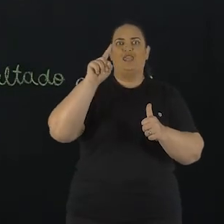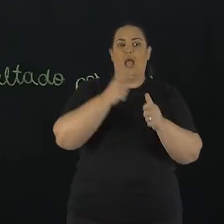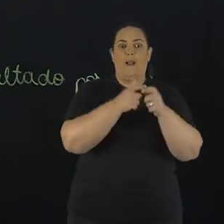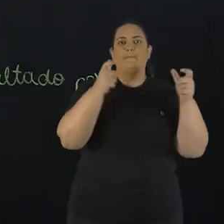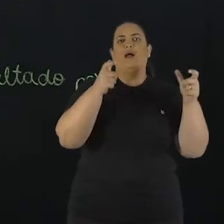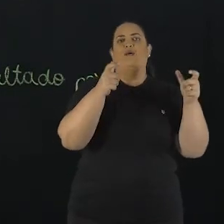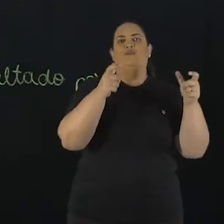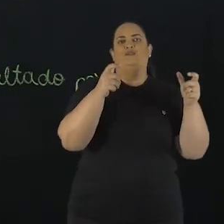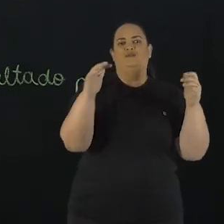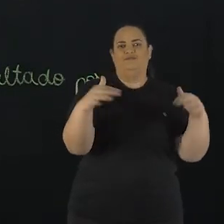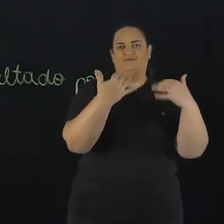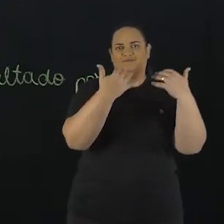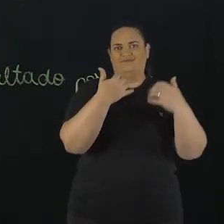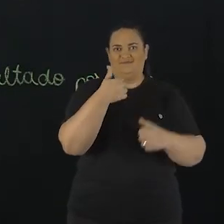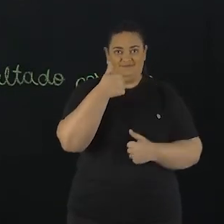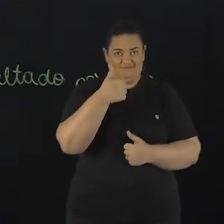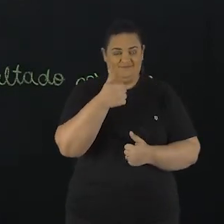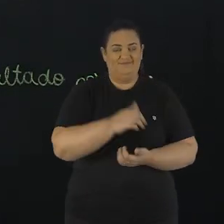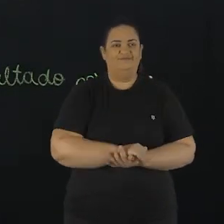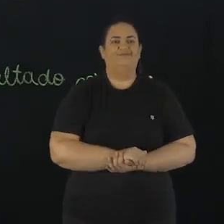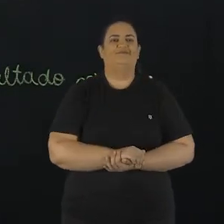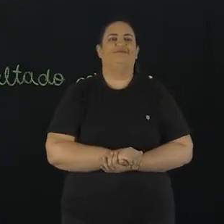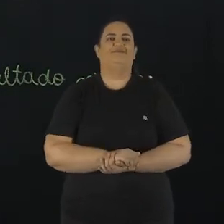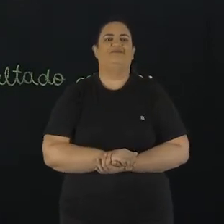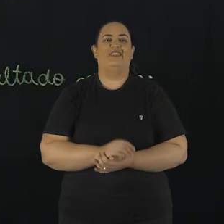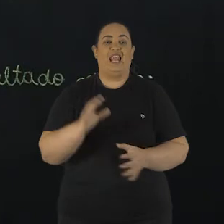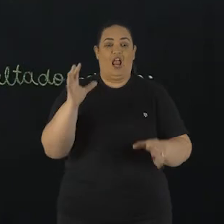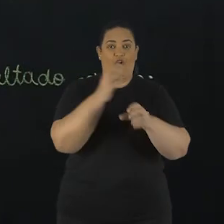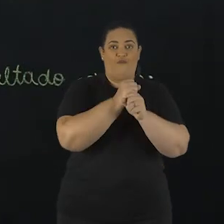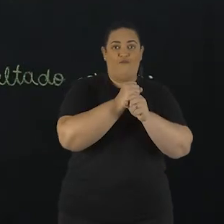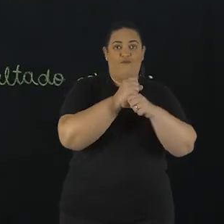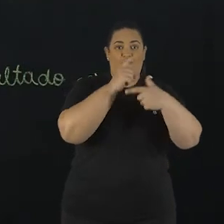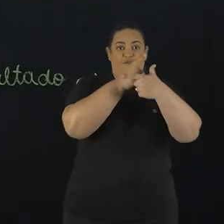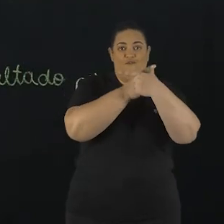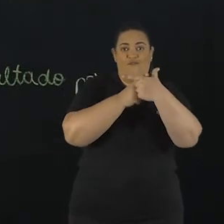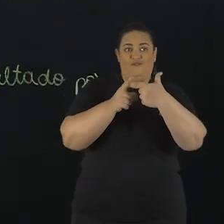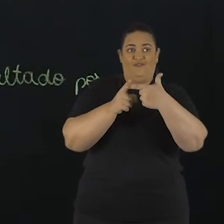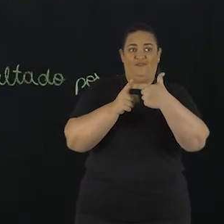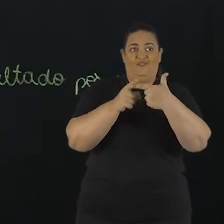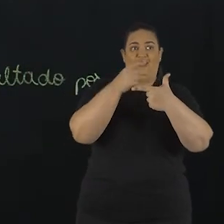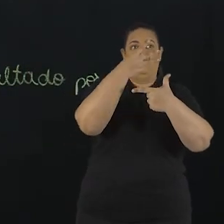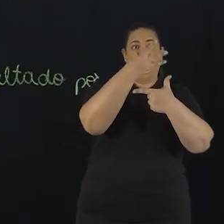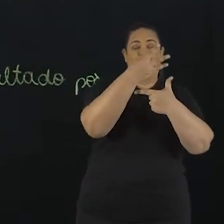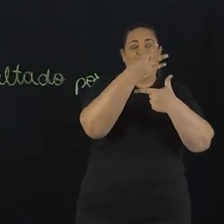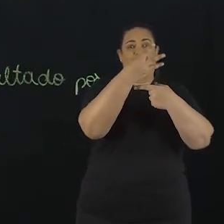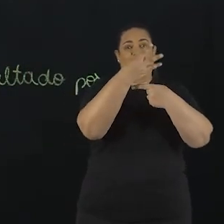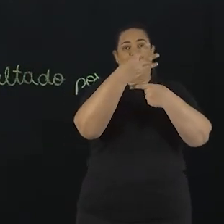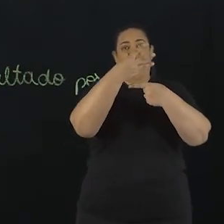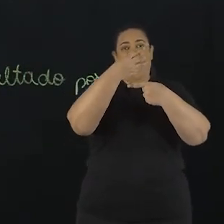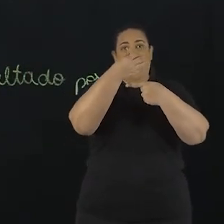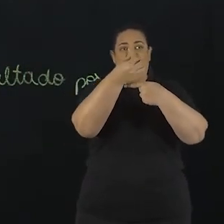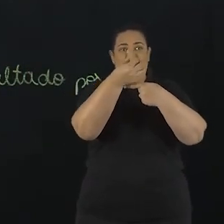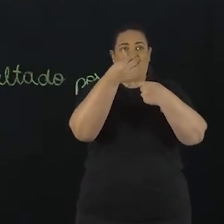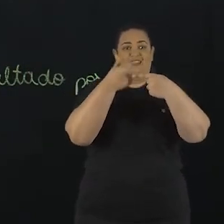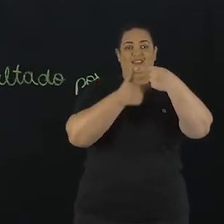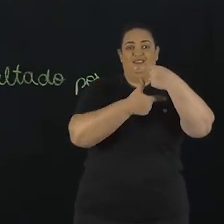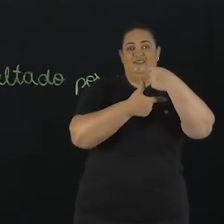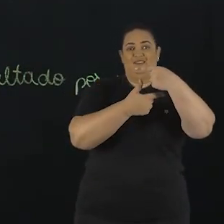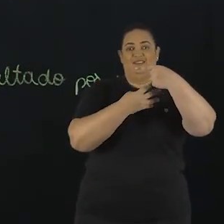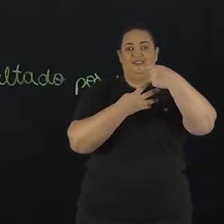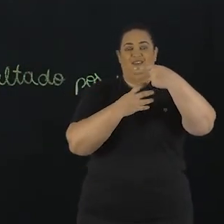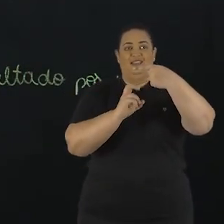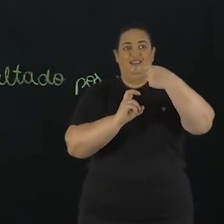tivemos na primeira peça. Logo, então, ao dividirmos 36 por 245, a gente acha